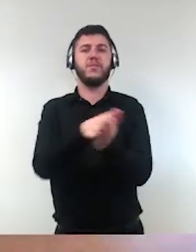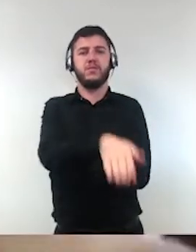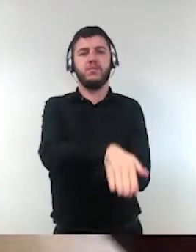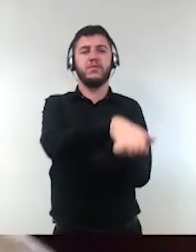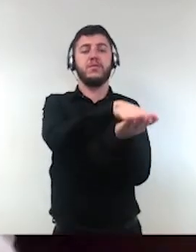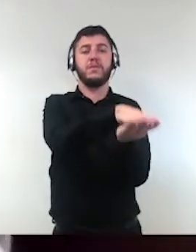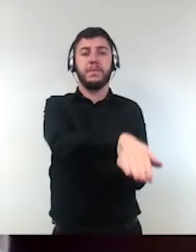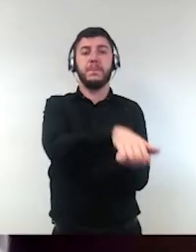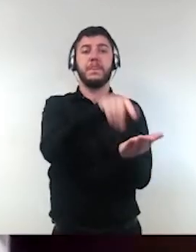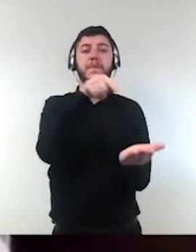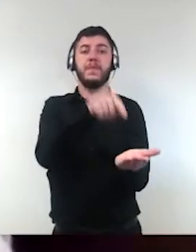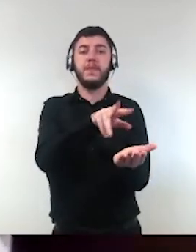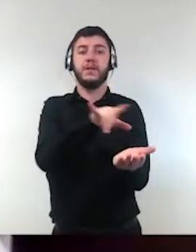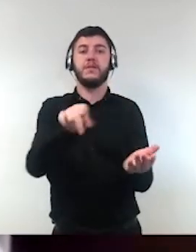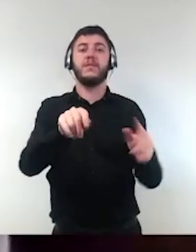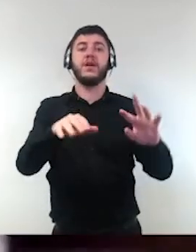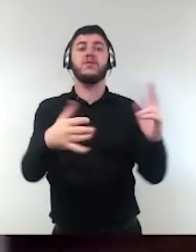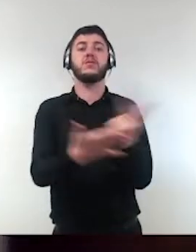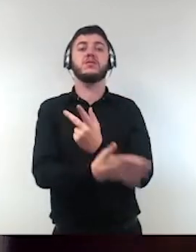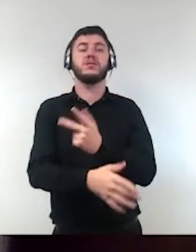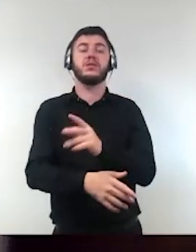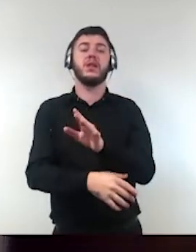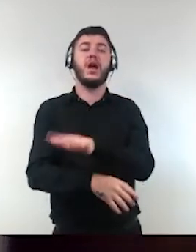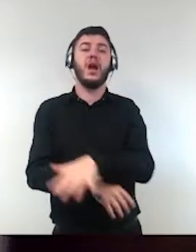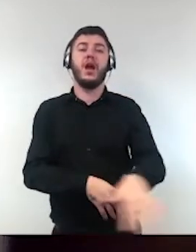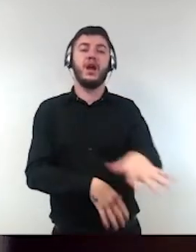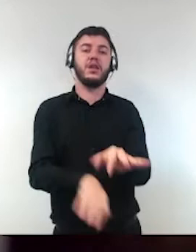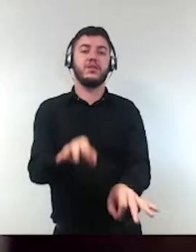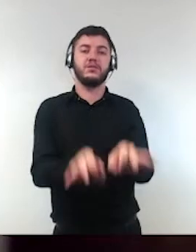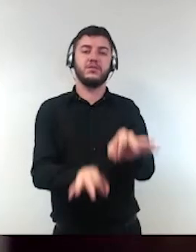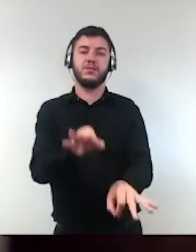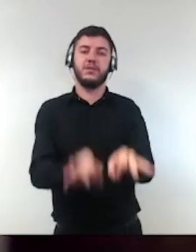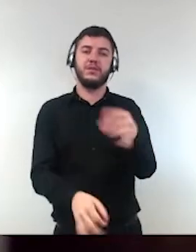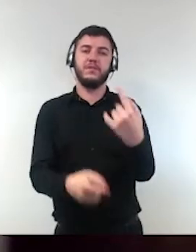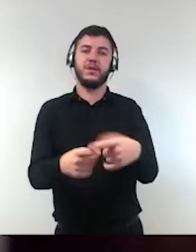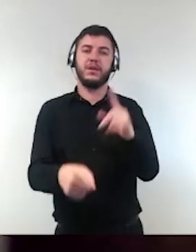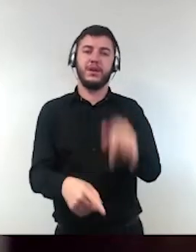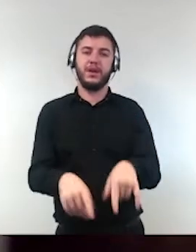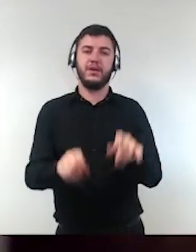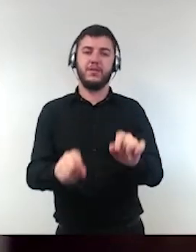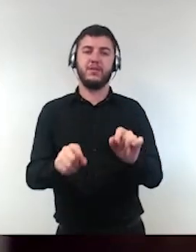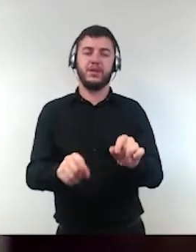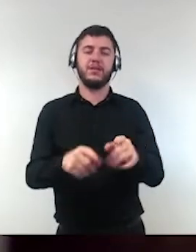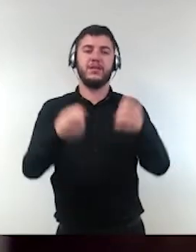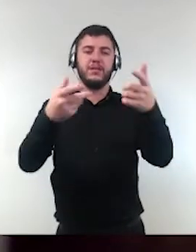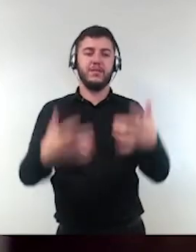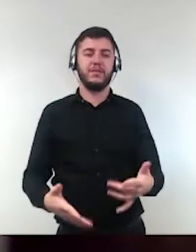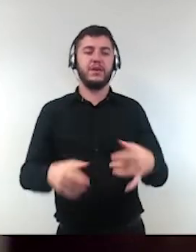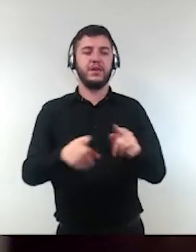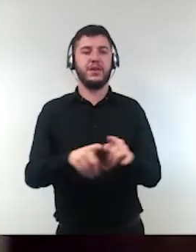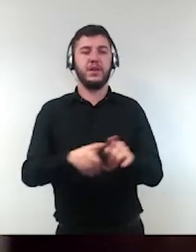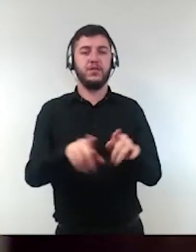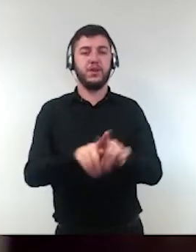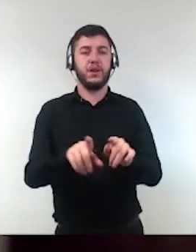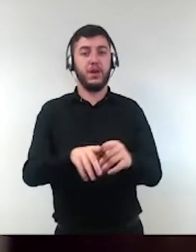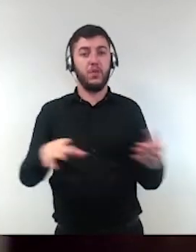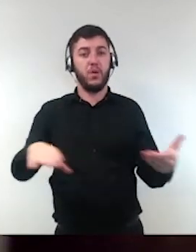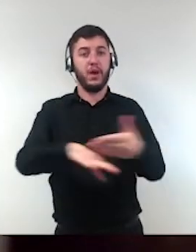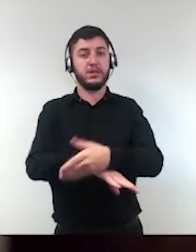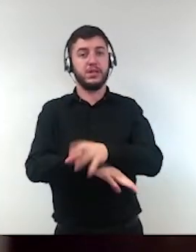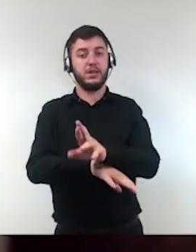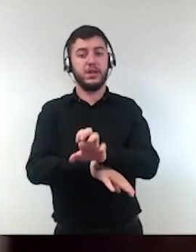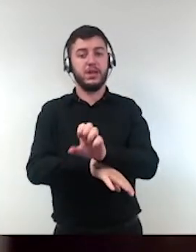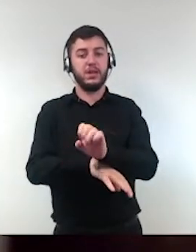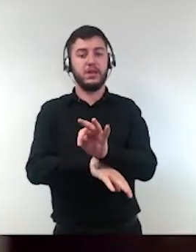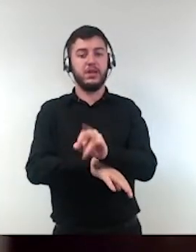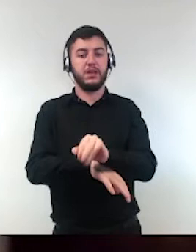brasileiro exatamente pelo motivo que eu acabei de dizer, que é o acesso restrito à justiça. Nós sabemos que